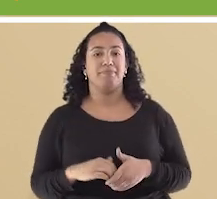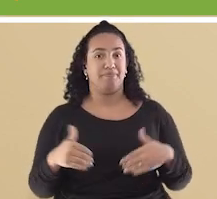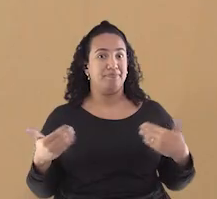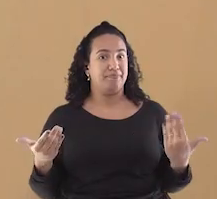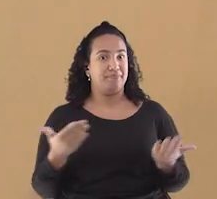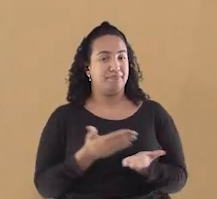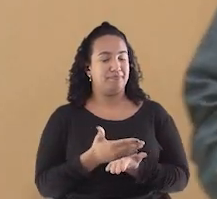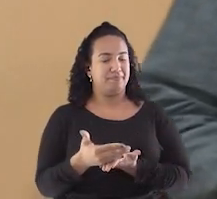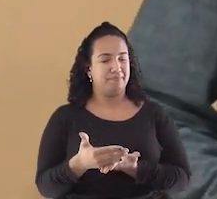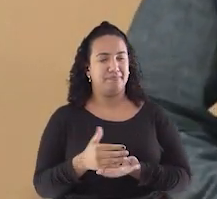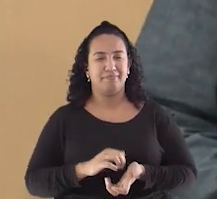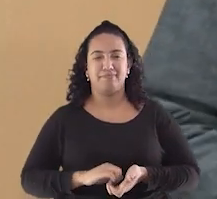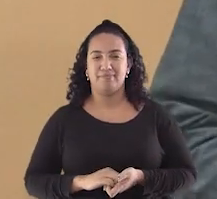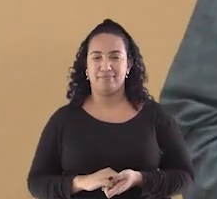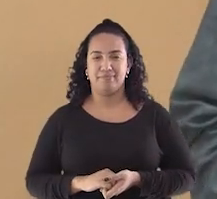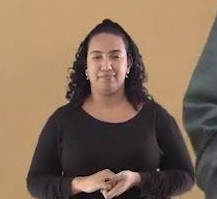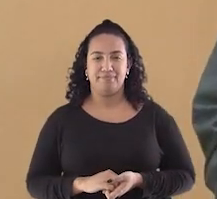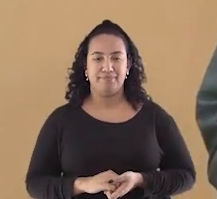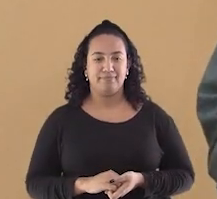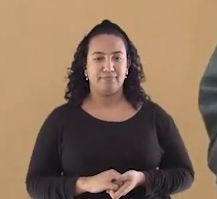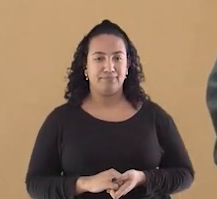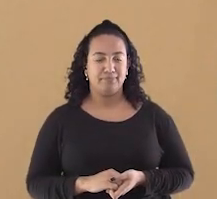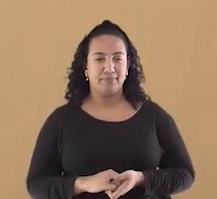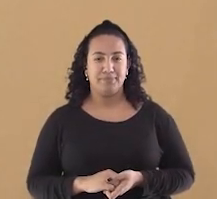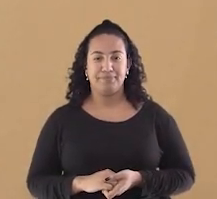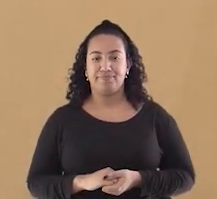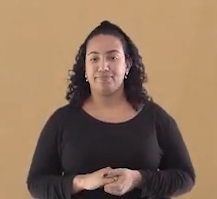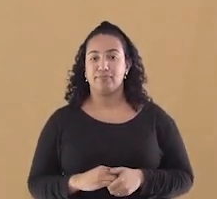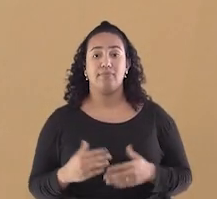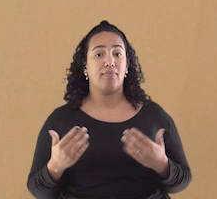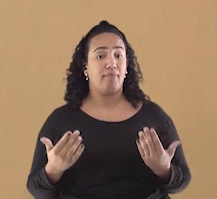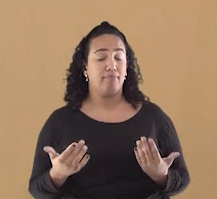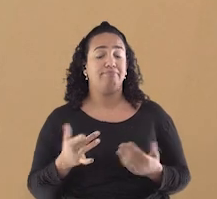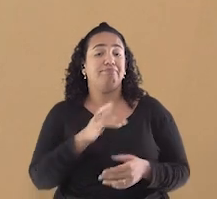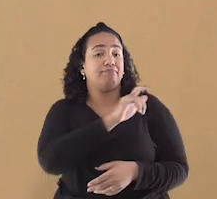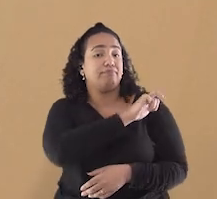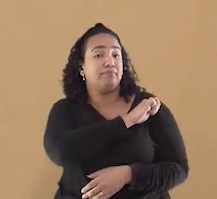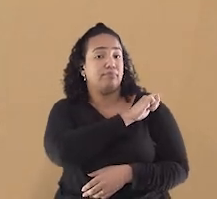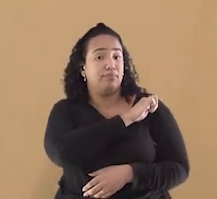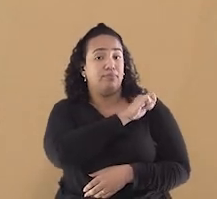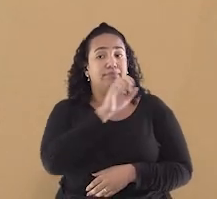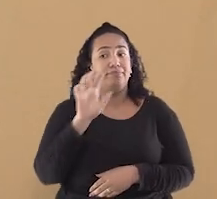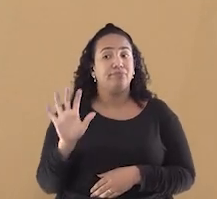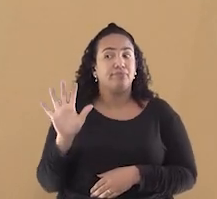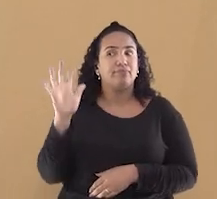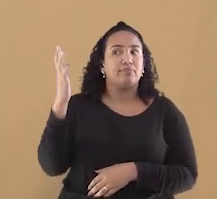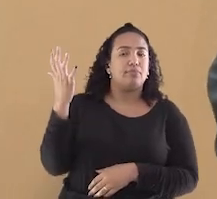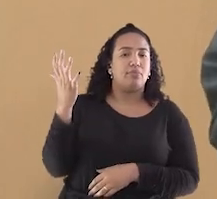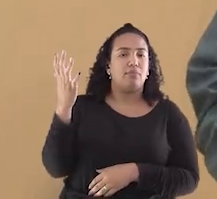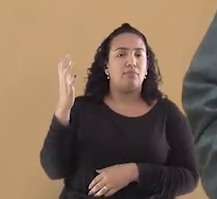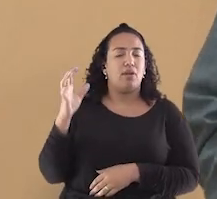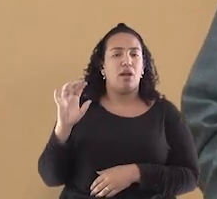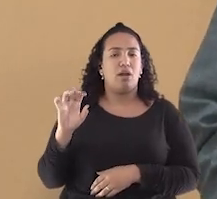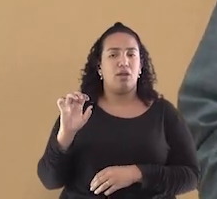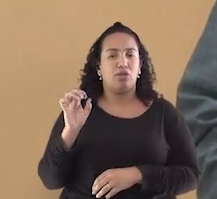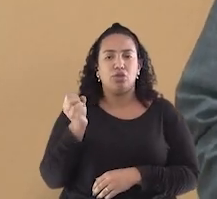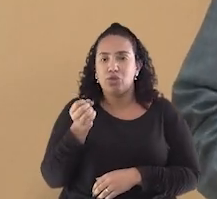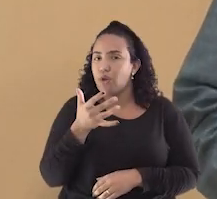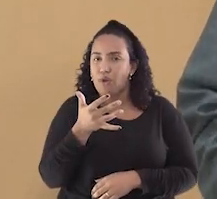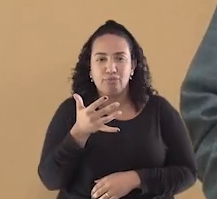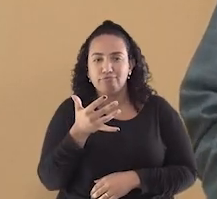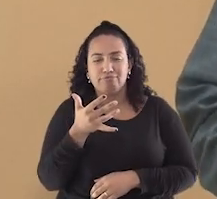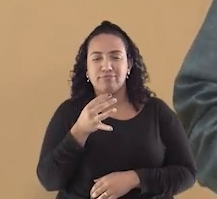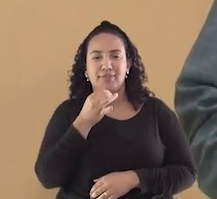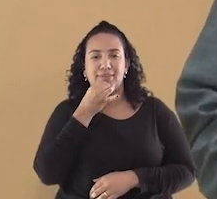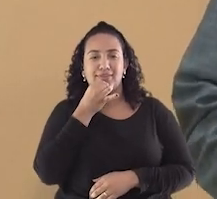começar. Estudantes, falar das estações do ano não é exatamente algo novo para a gente, né? Primavera, verão, outono e inverno